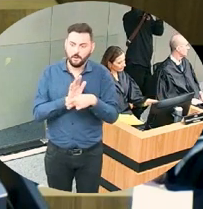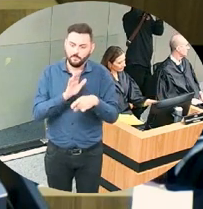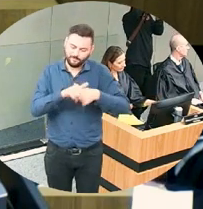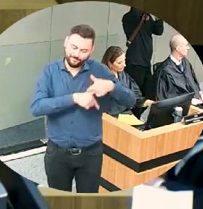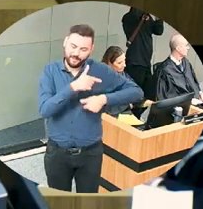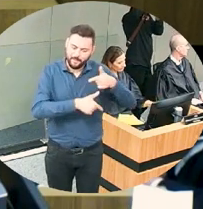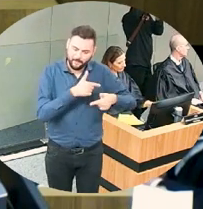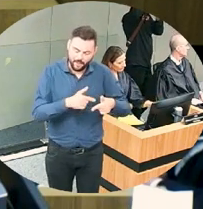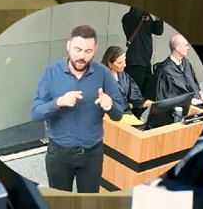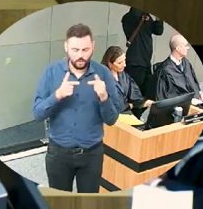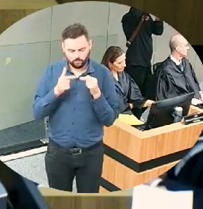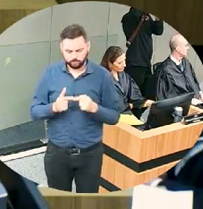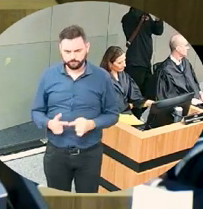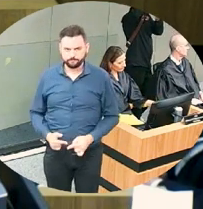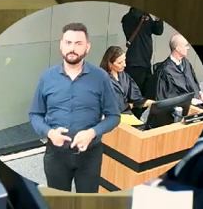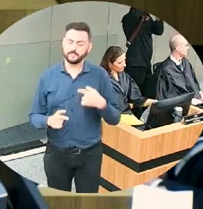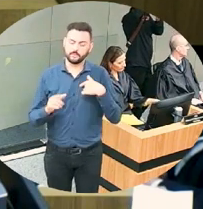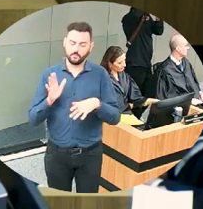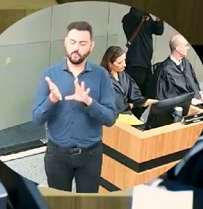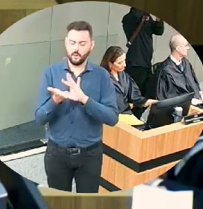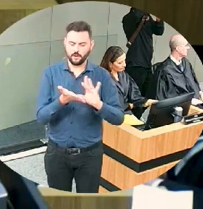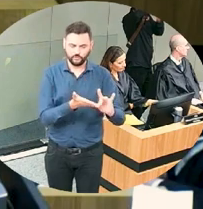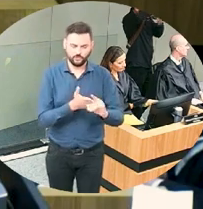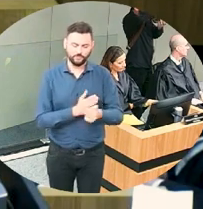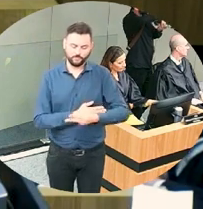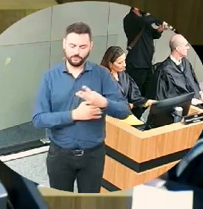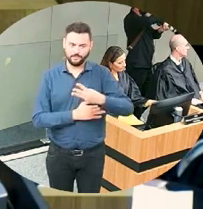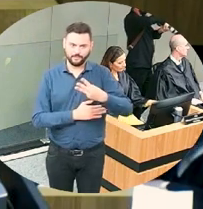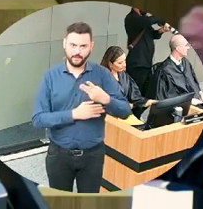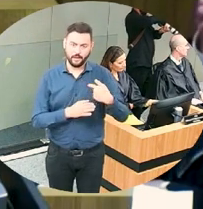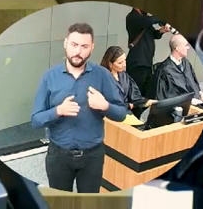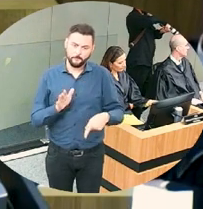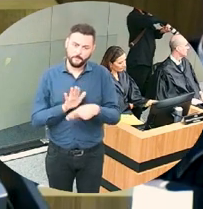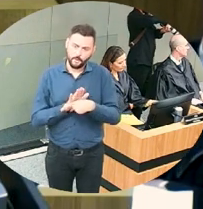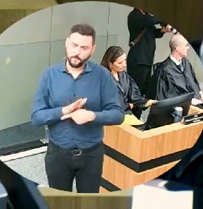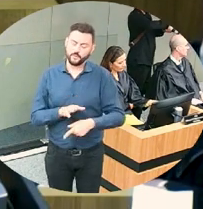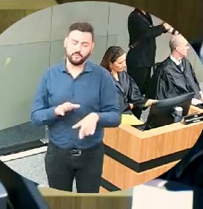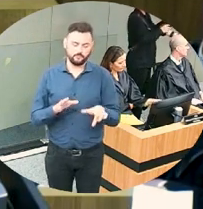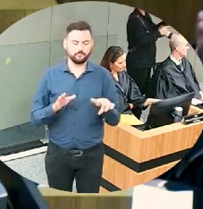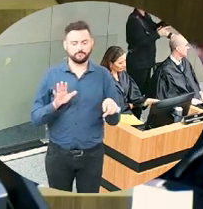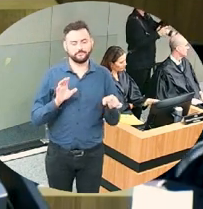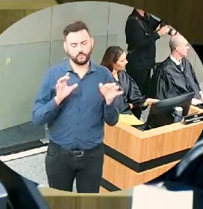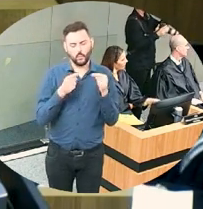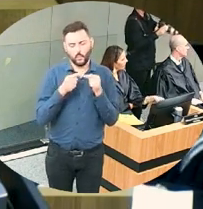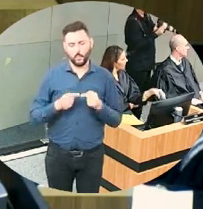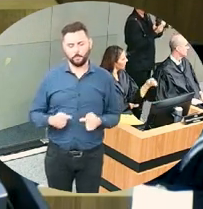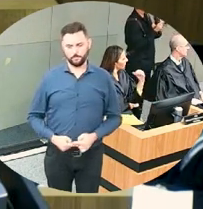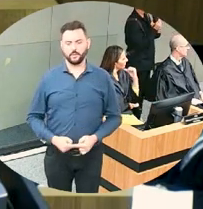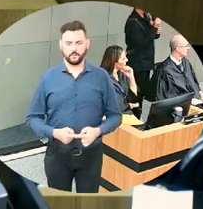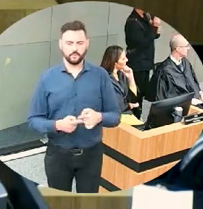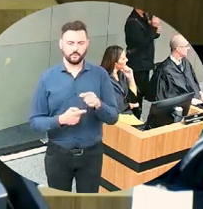trabalho em conformidade com o Artigo terceiro do regulamento da